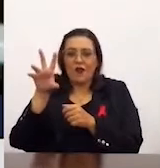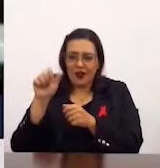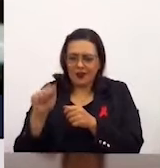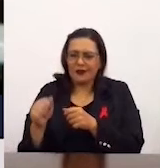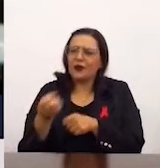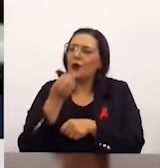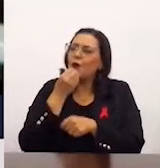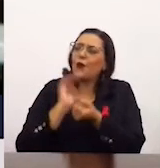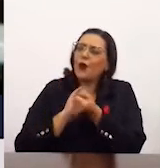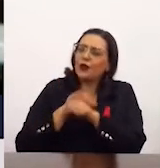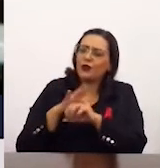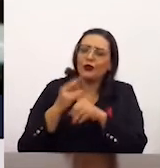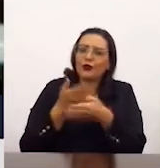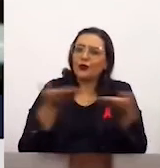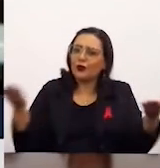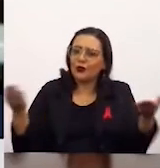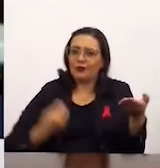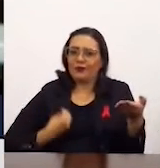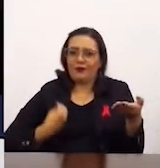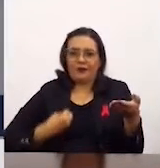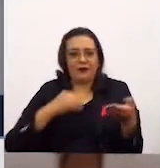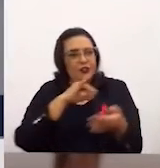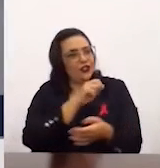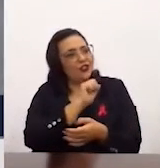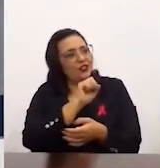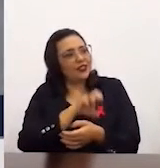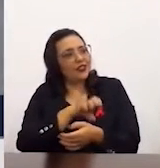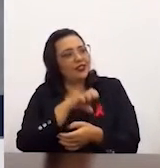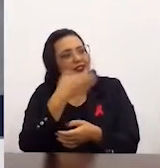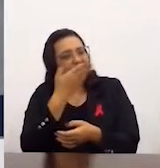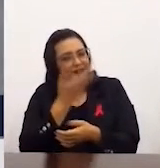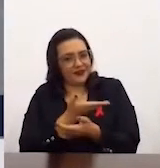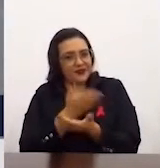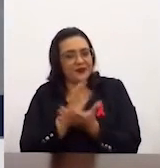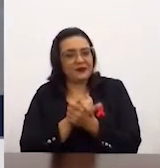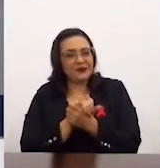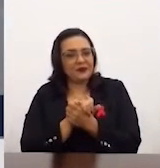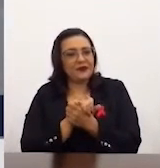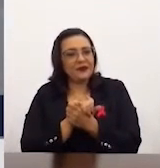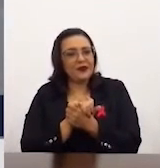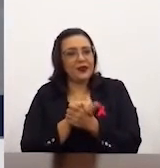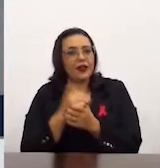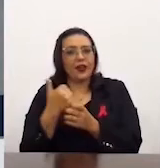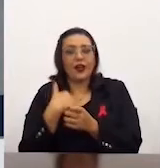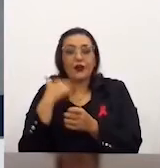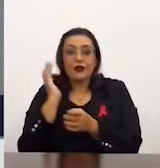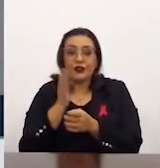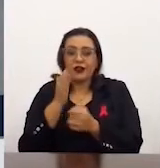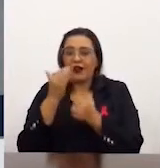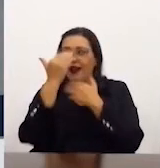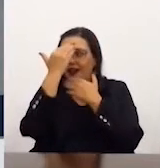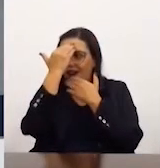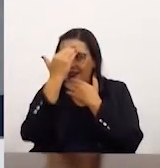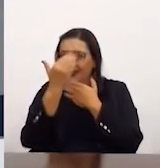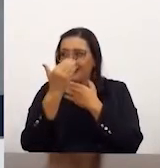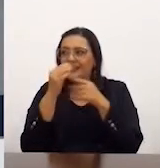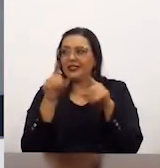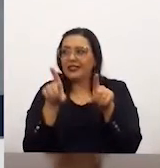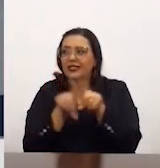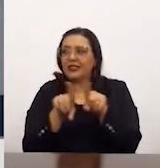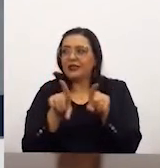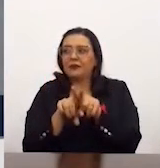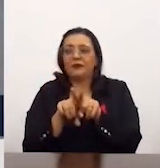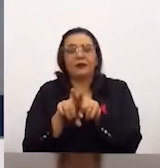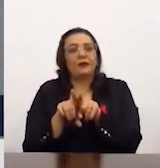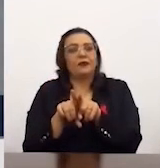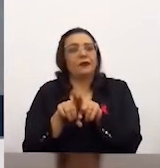sequência, os vereadores aprovaram dois projetos de liberação de crédito para o Poder Executivo. A Câmara autorizou a Prefeitura a